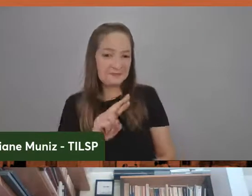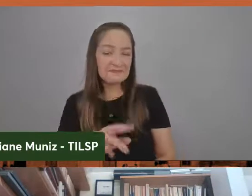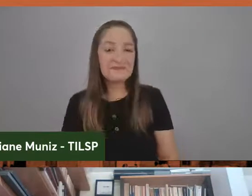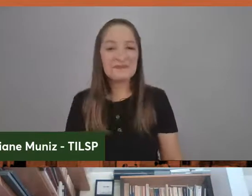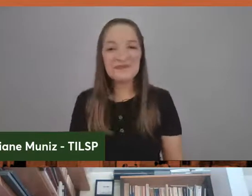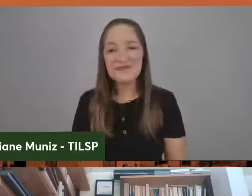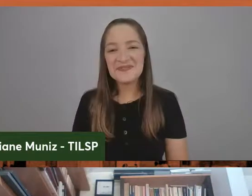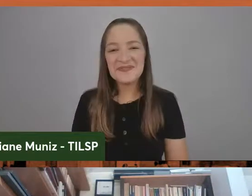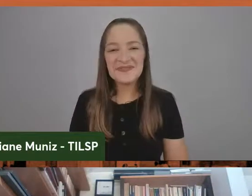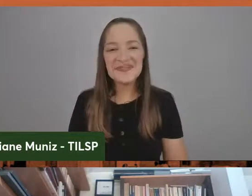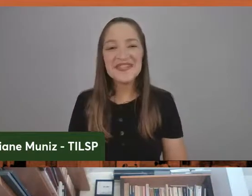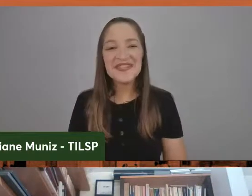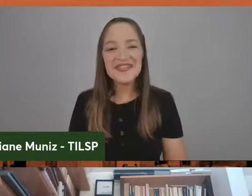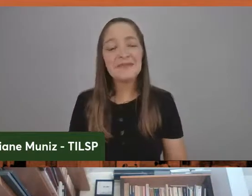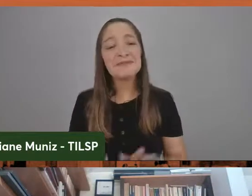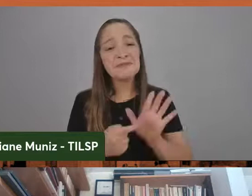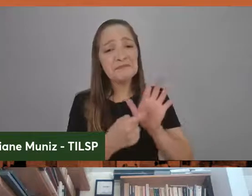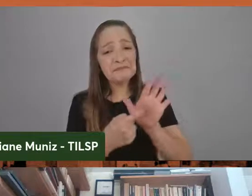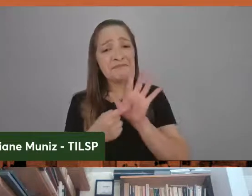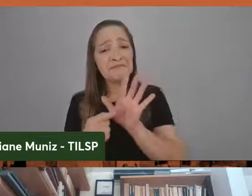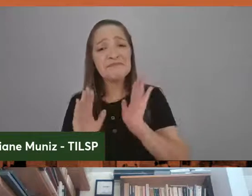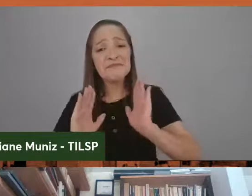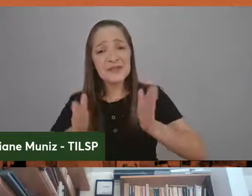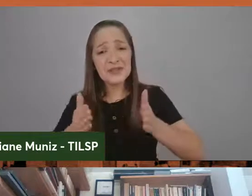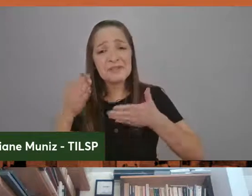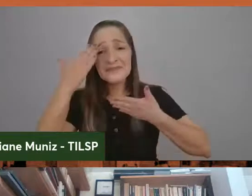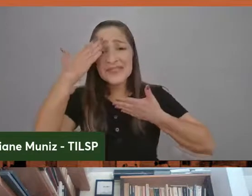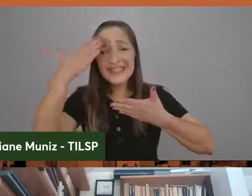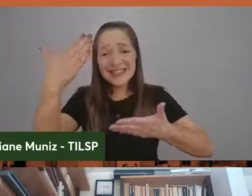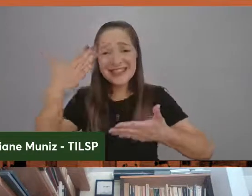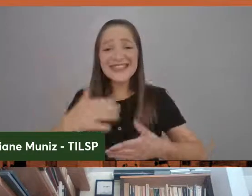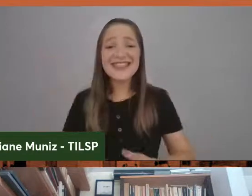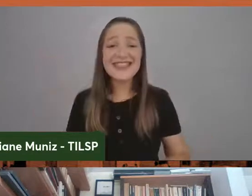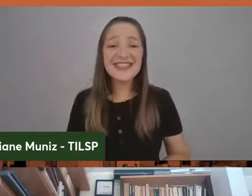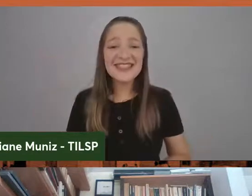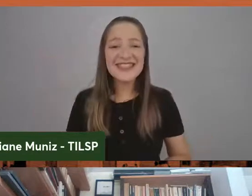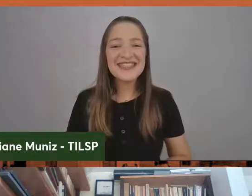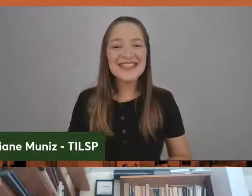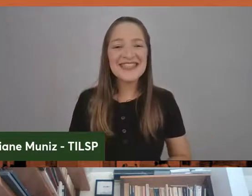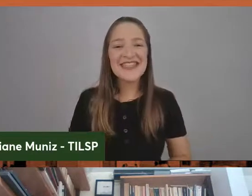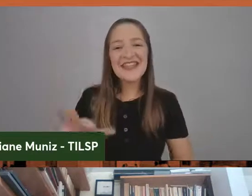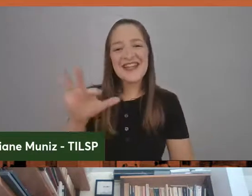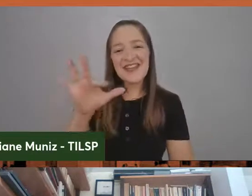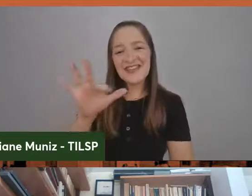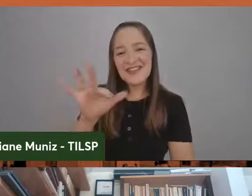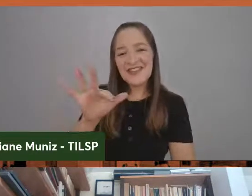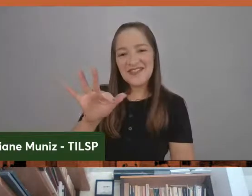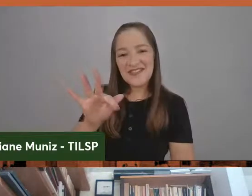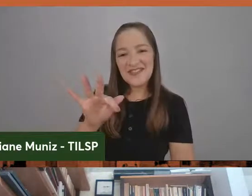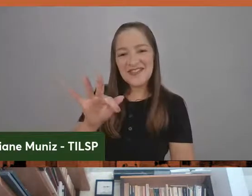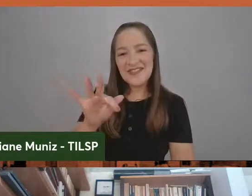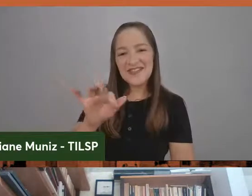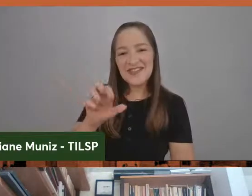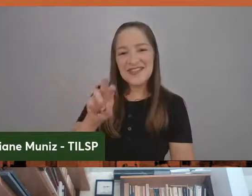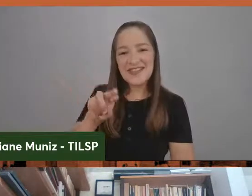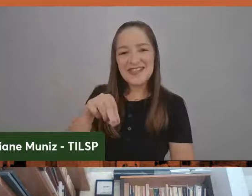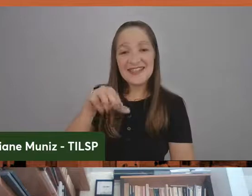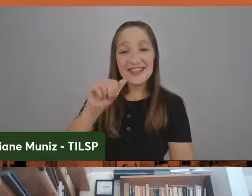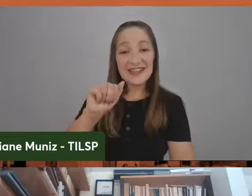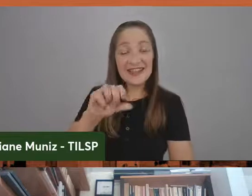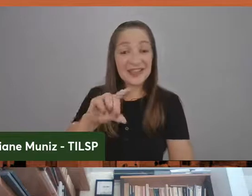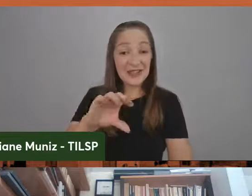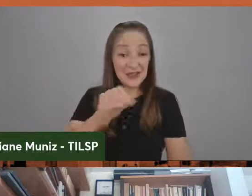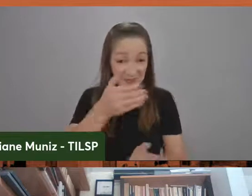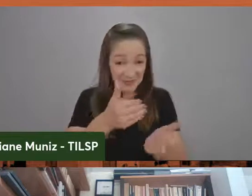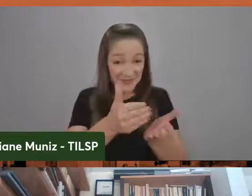Dito isso, feitas as apresentações, os agradecimentos. Fernando, é contigo. Milton, gratidão e prazer em